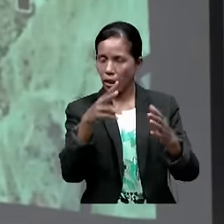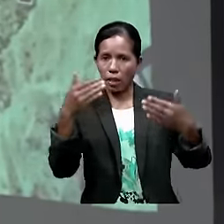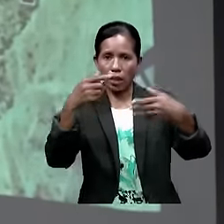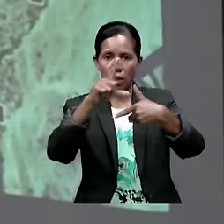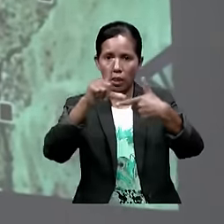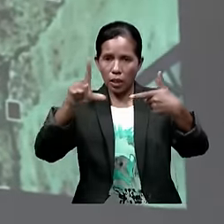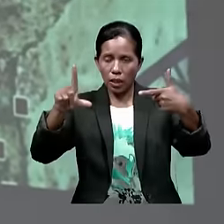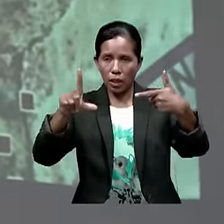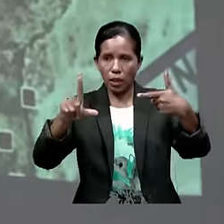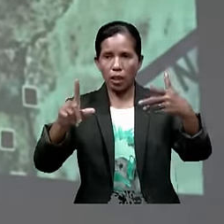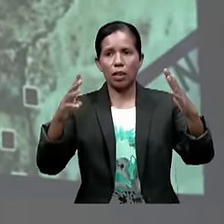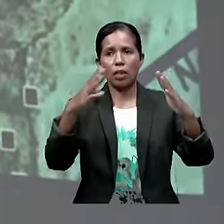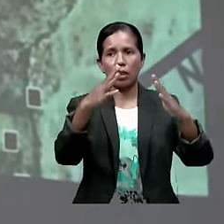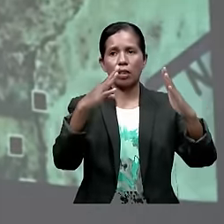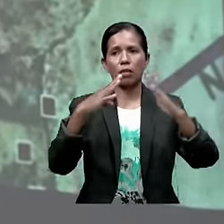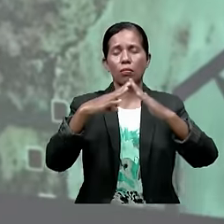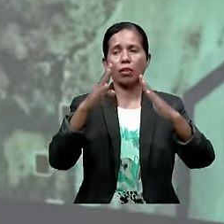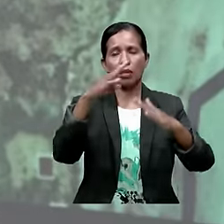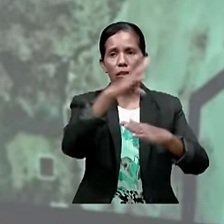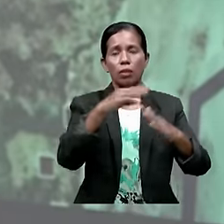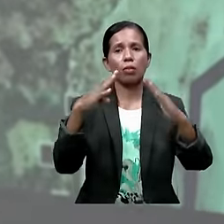Ne uma. Ne um ya.